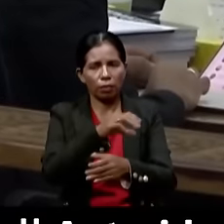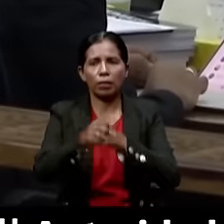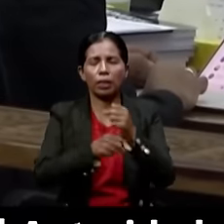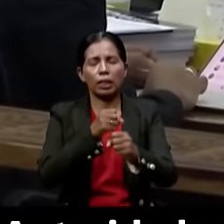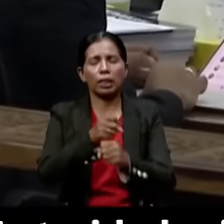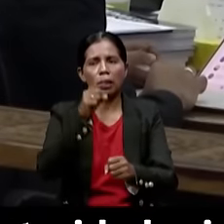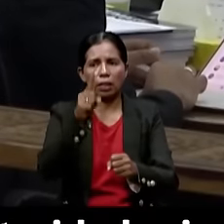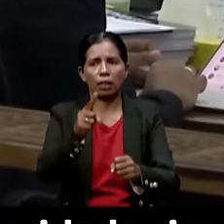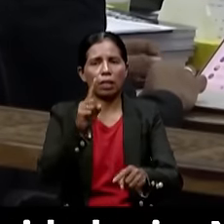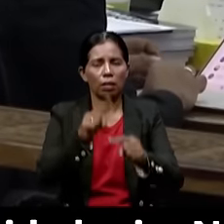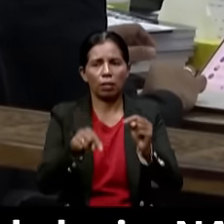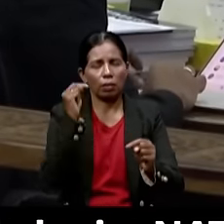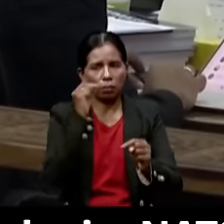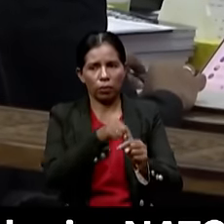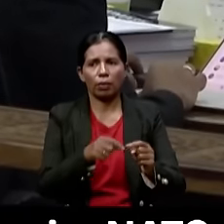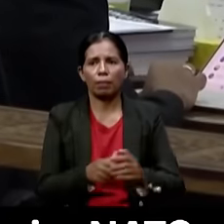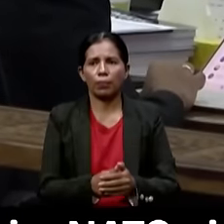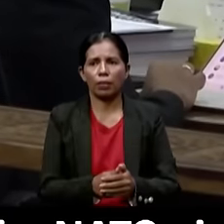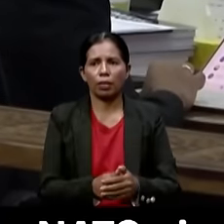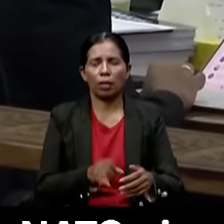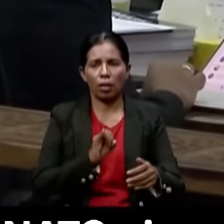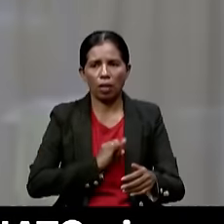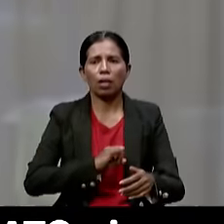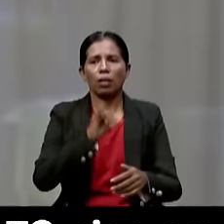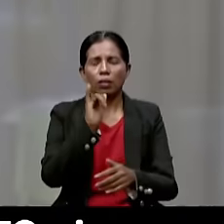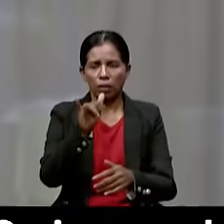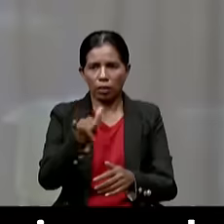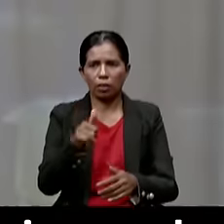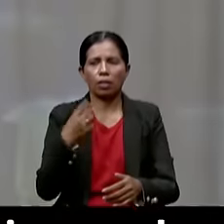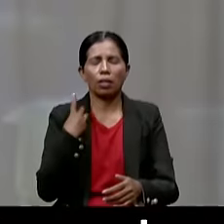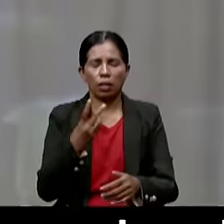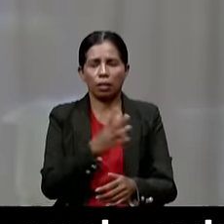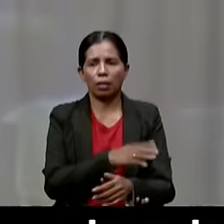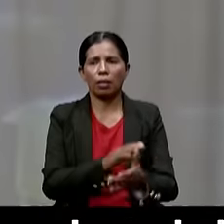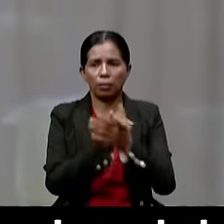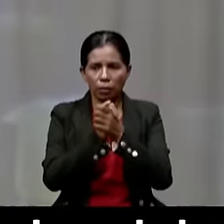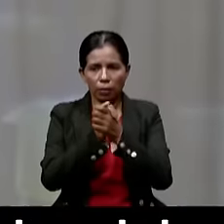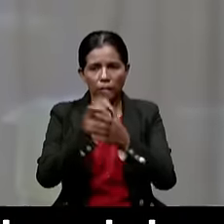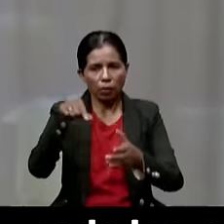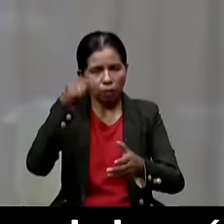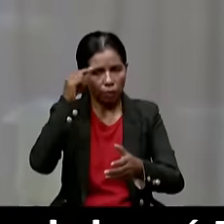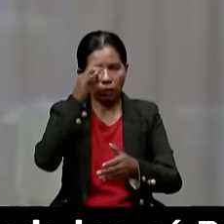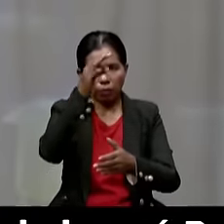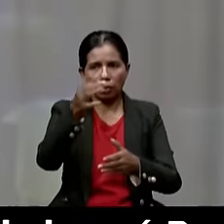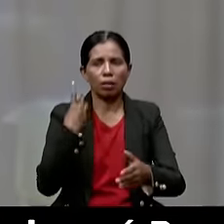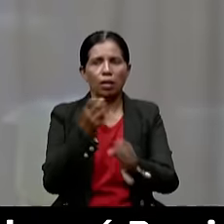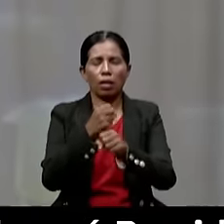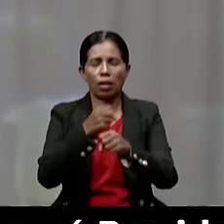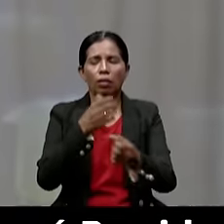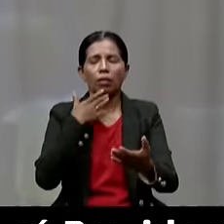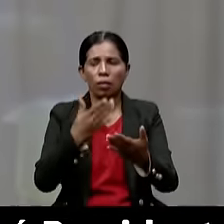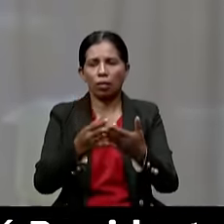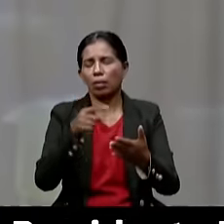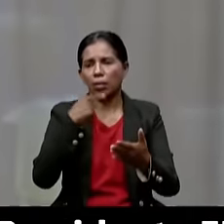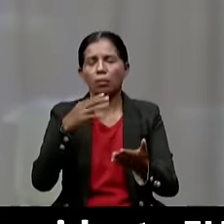nida. Ba la lica bostok malu falide. Nebe hau concorda. Ita parabéns ba governo, ba oen que halo dia que lutar, nebe sema